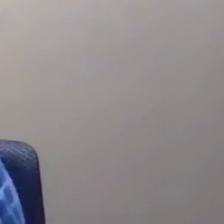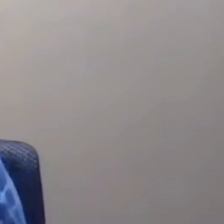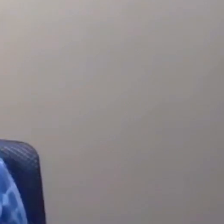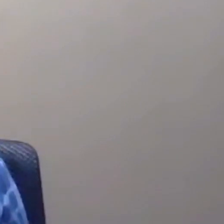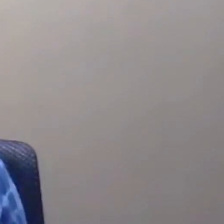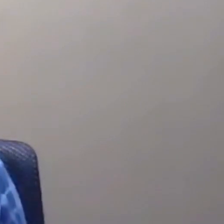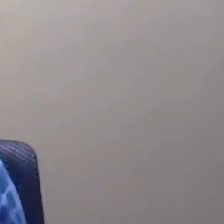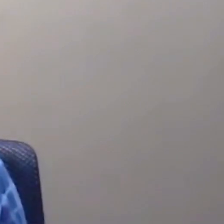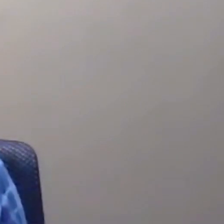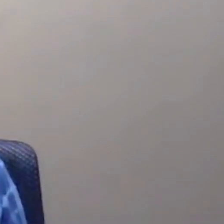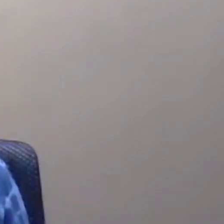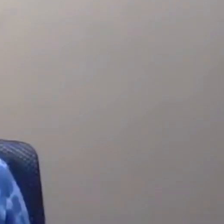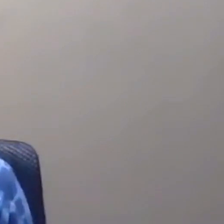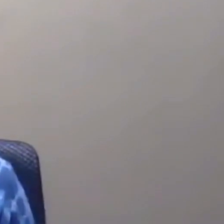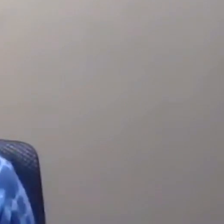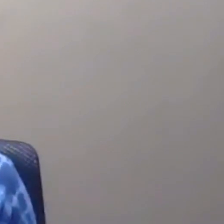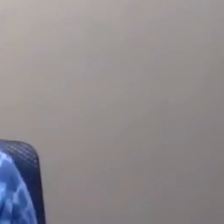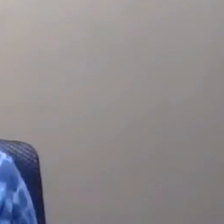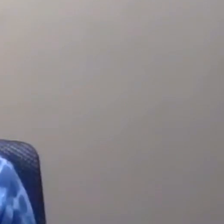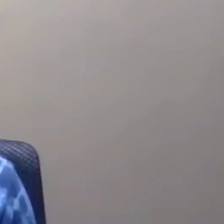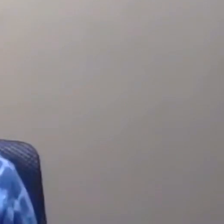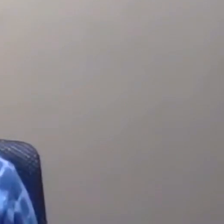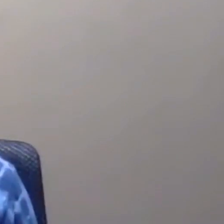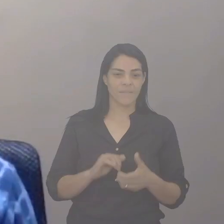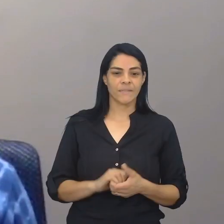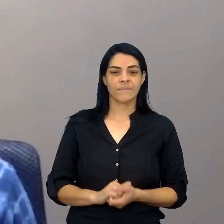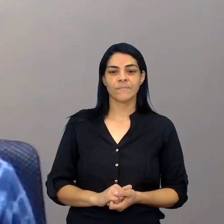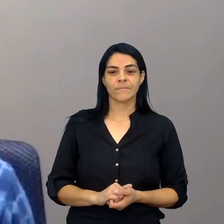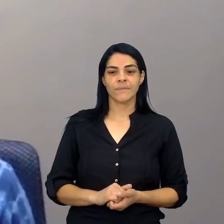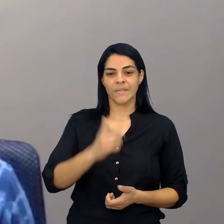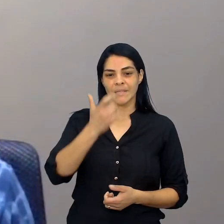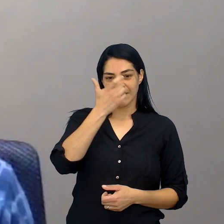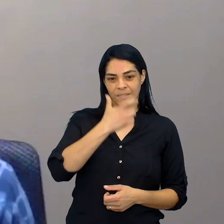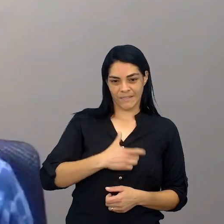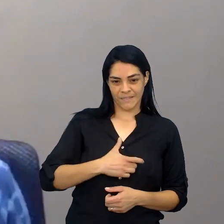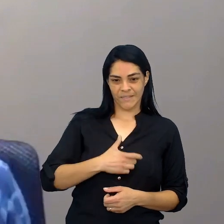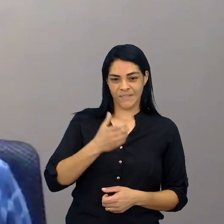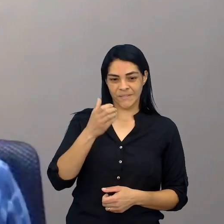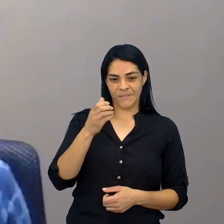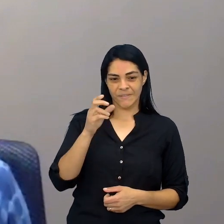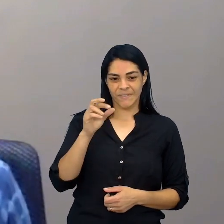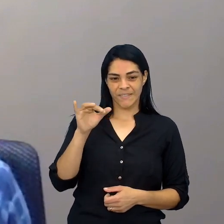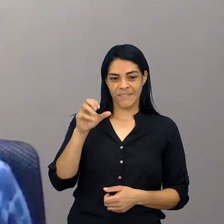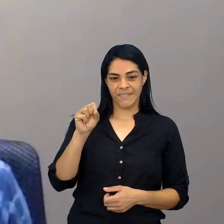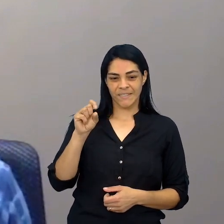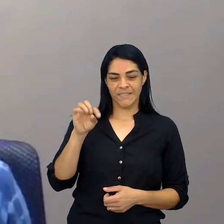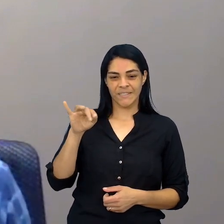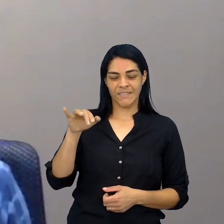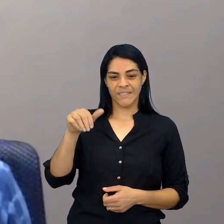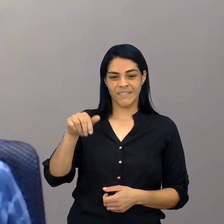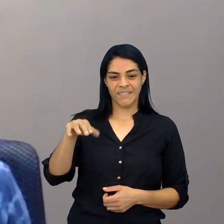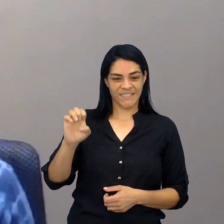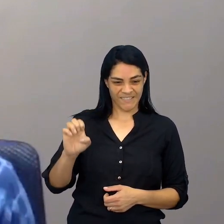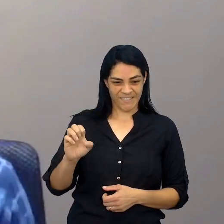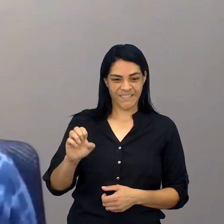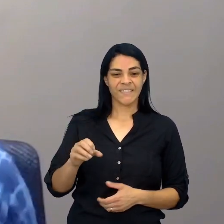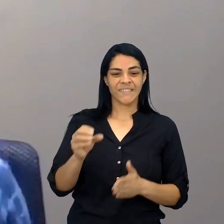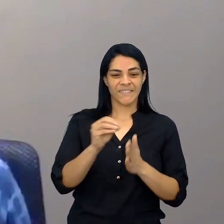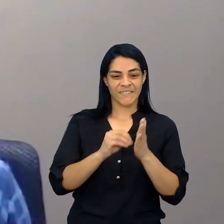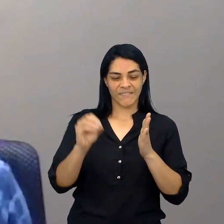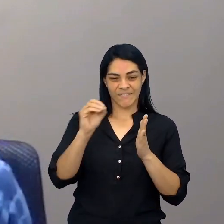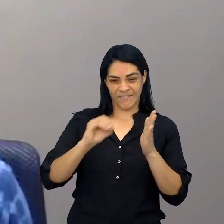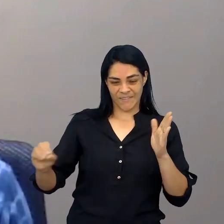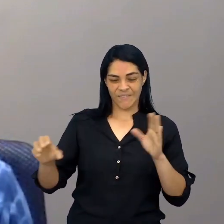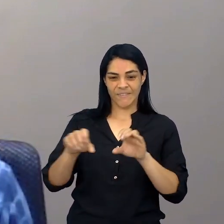professores e professoras, tudo bem? Eu sou Cristiane Mori, formadora aqui da EFAP. Sou